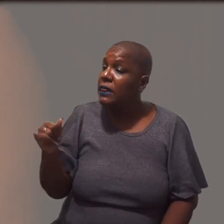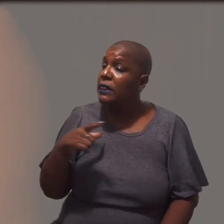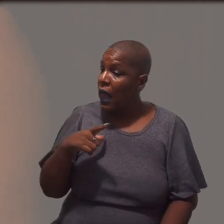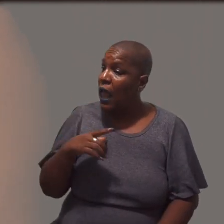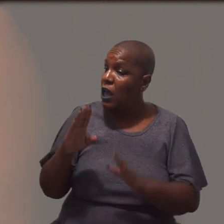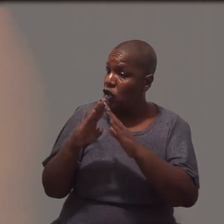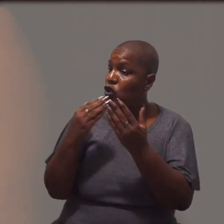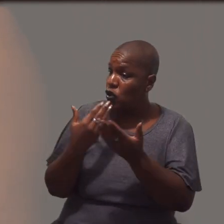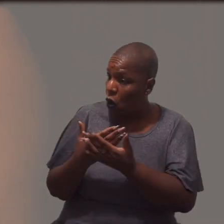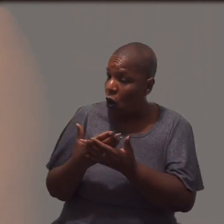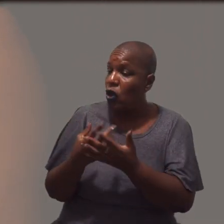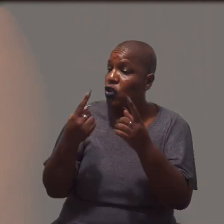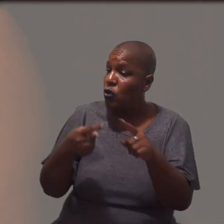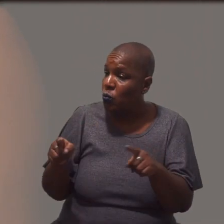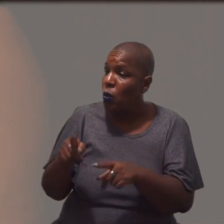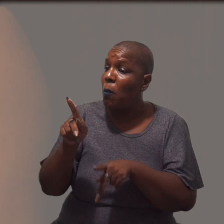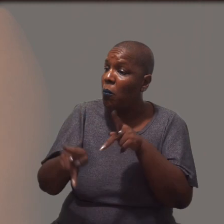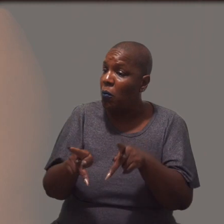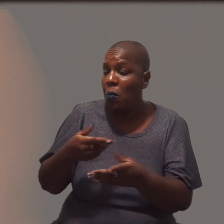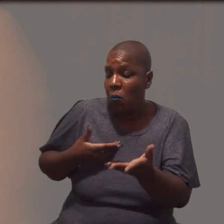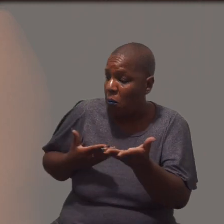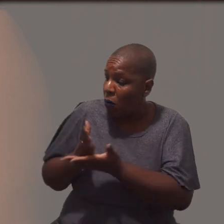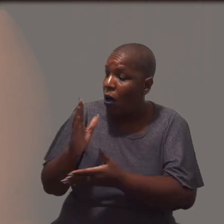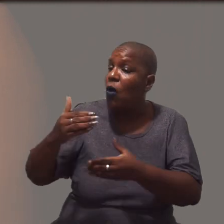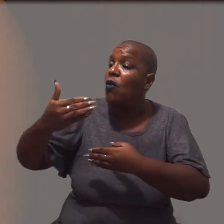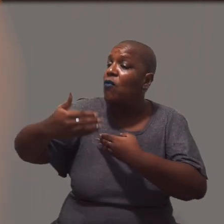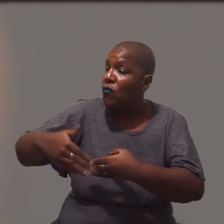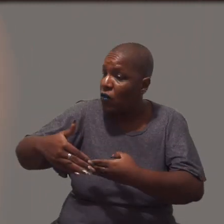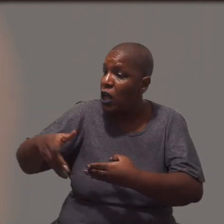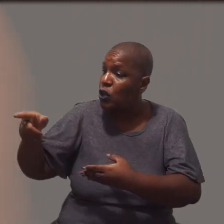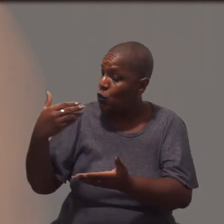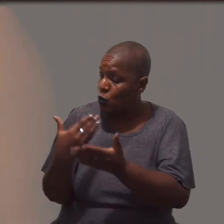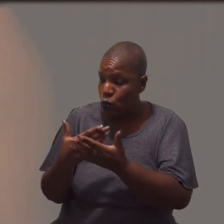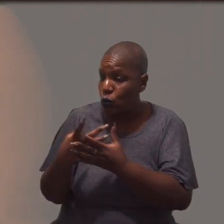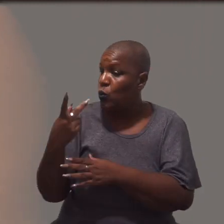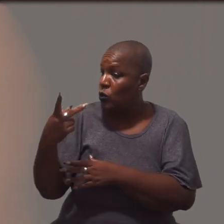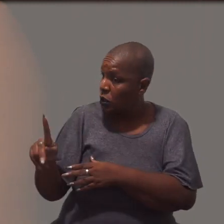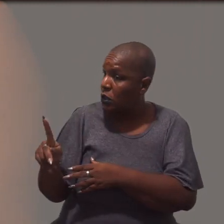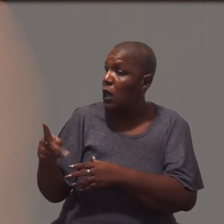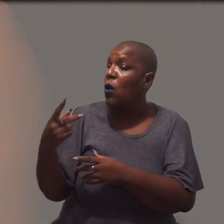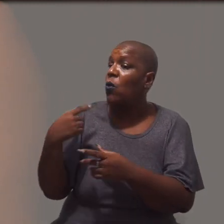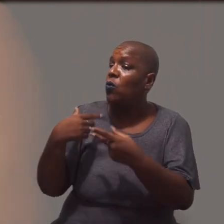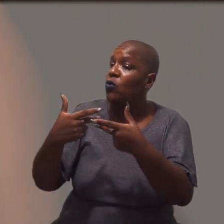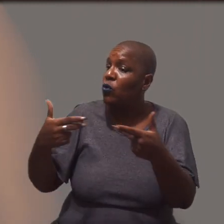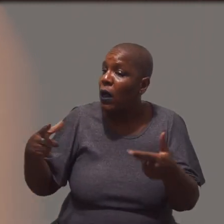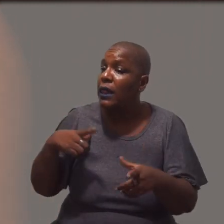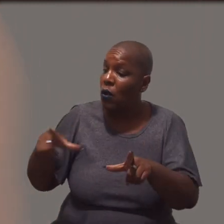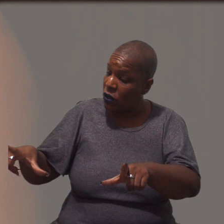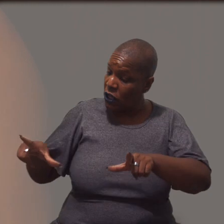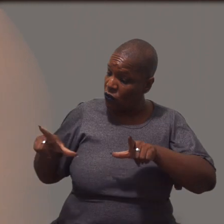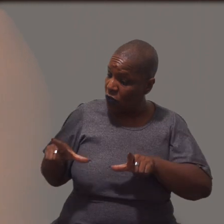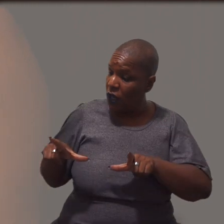uma escola de música pública, que era só você fazer uma prova e você ia estudar o seu instrumento nessa escola, você ia